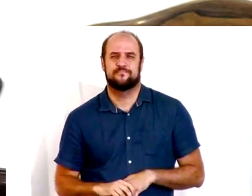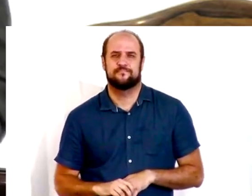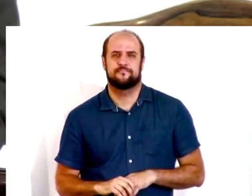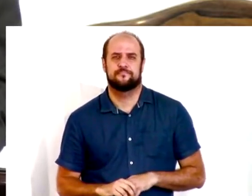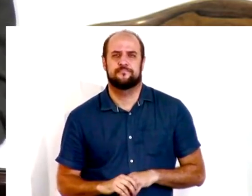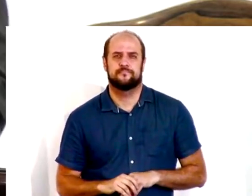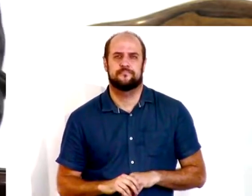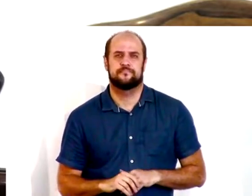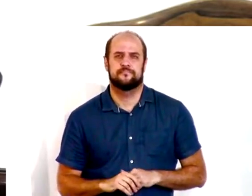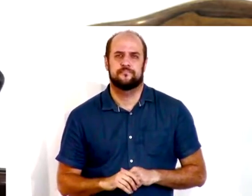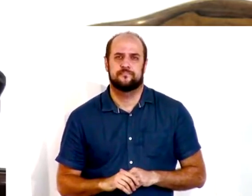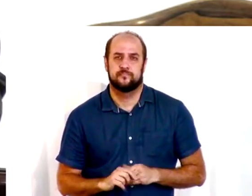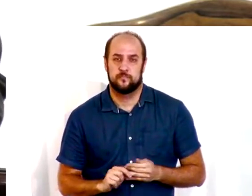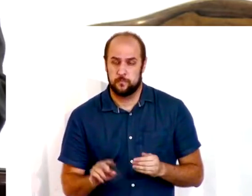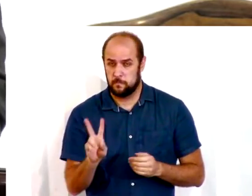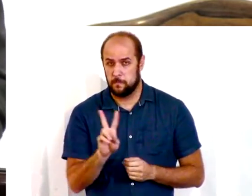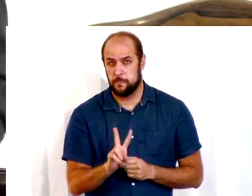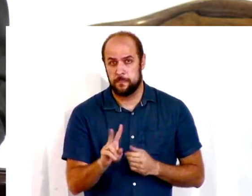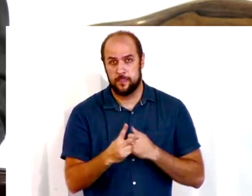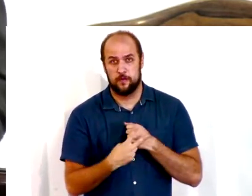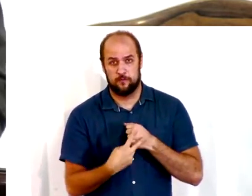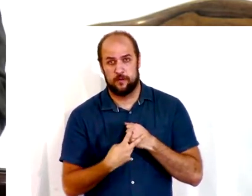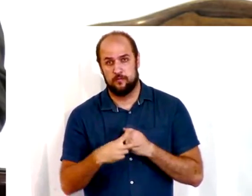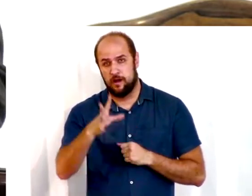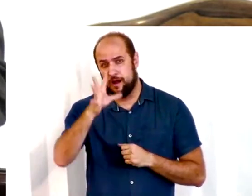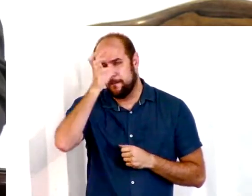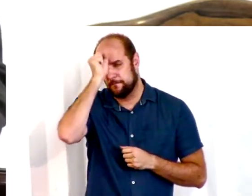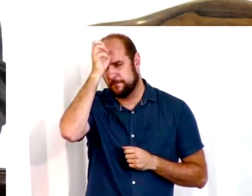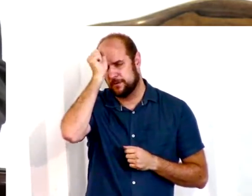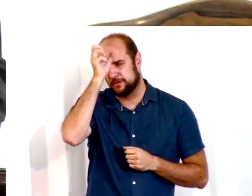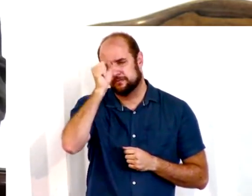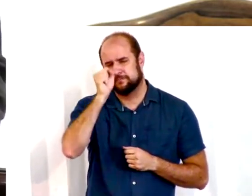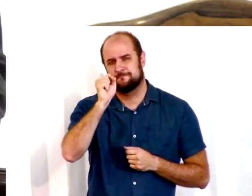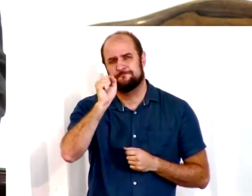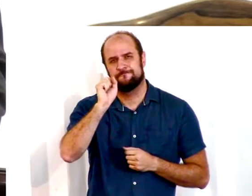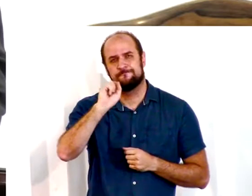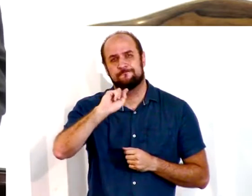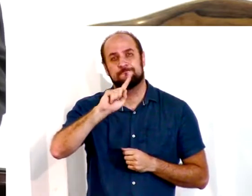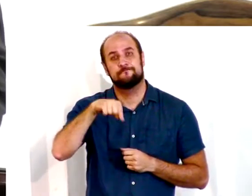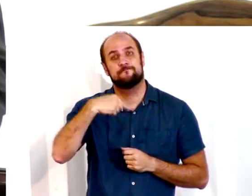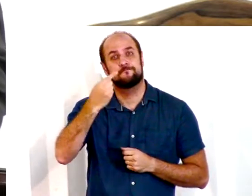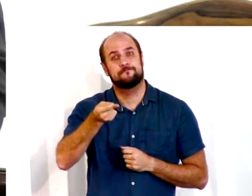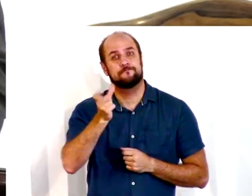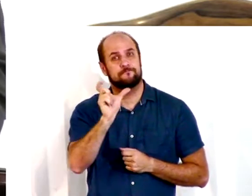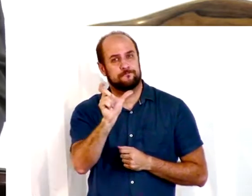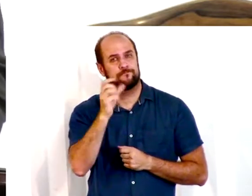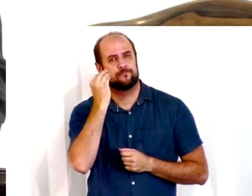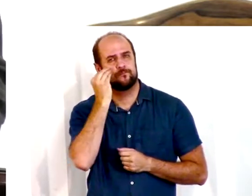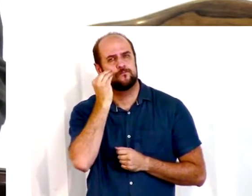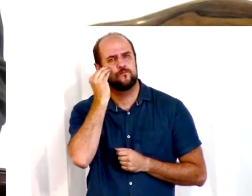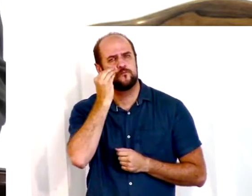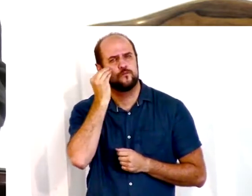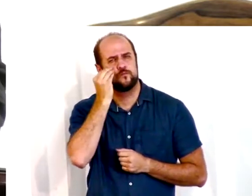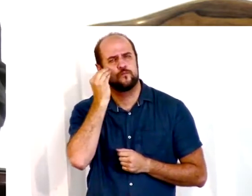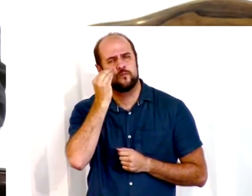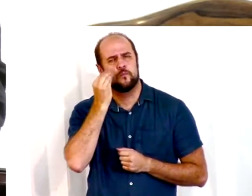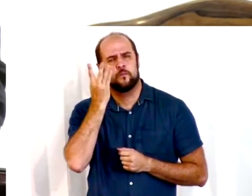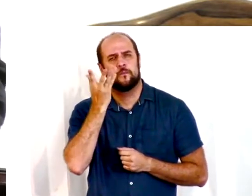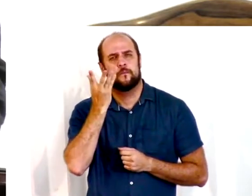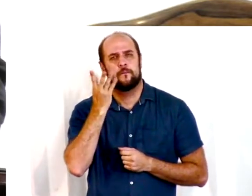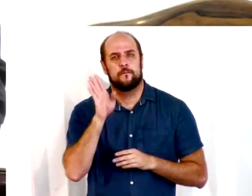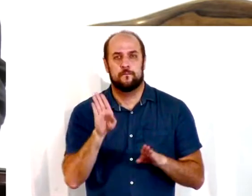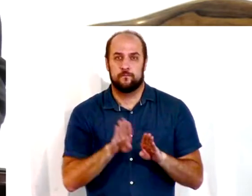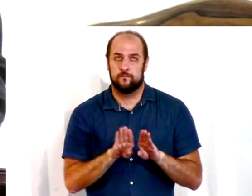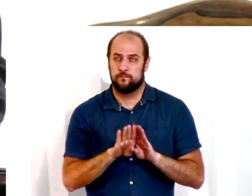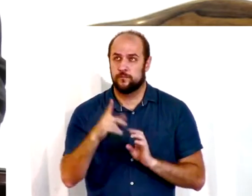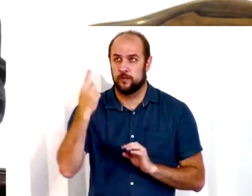Aqui, o verbo aprender, e depois experiência, que pode ser